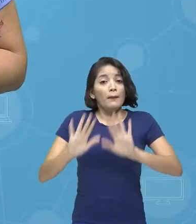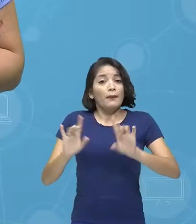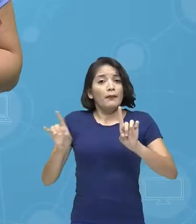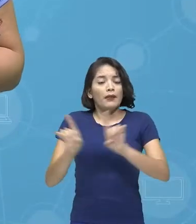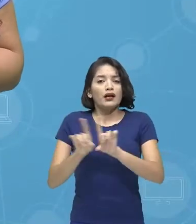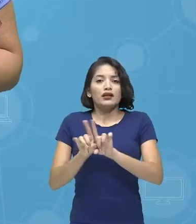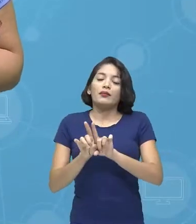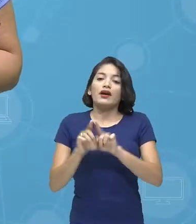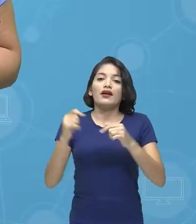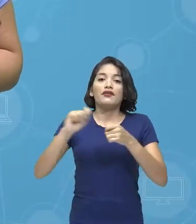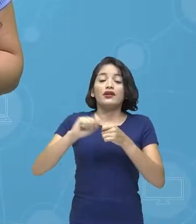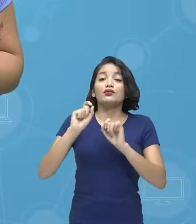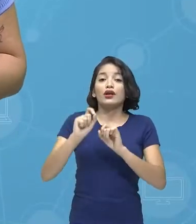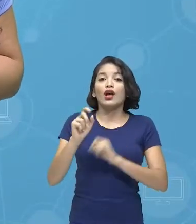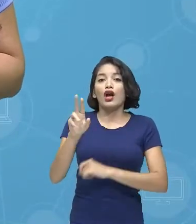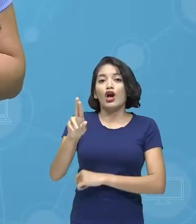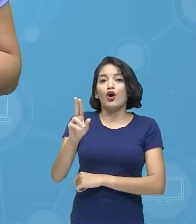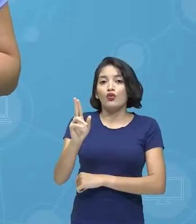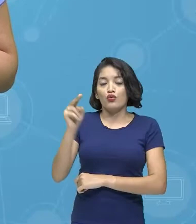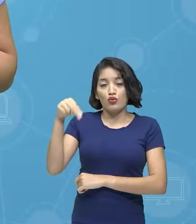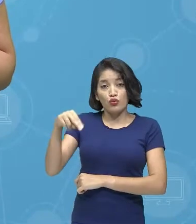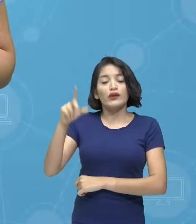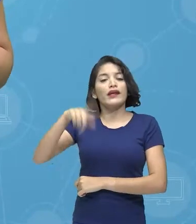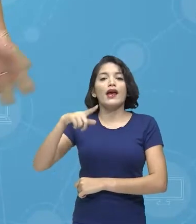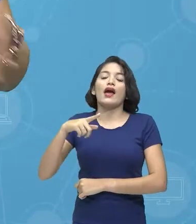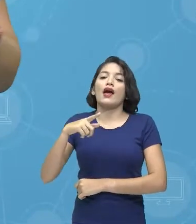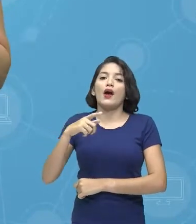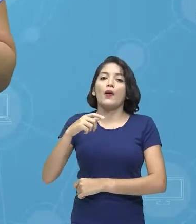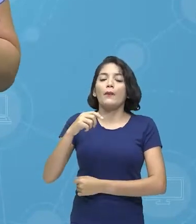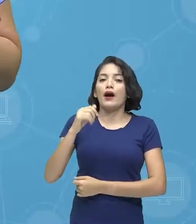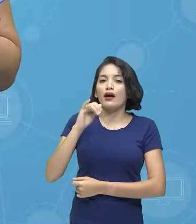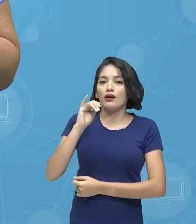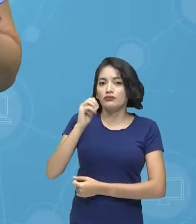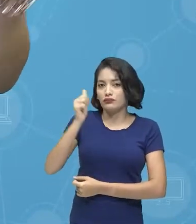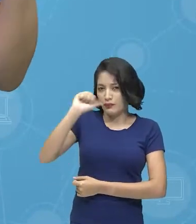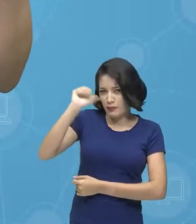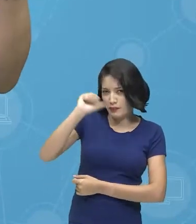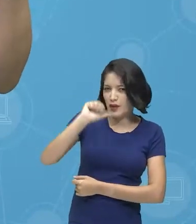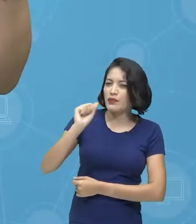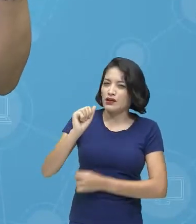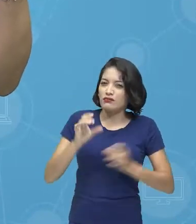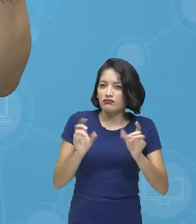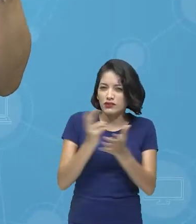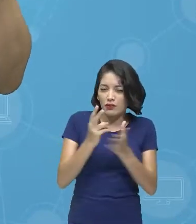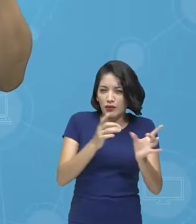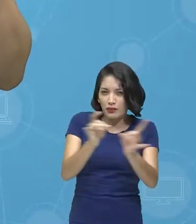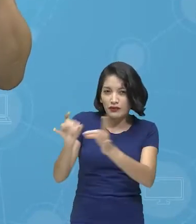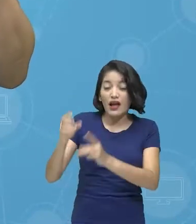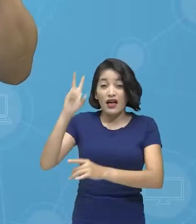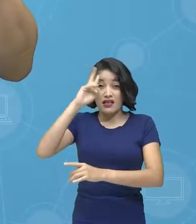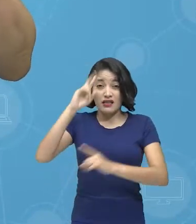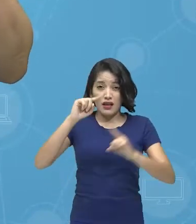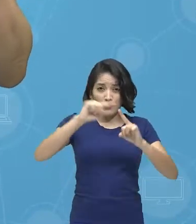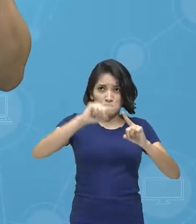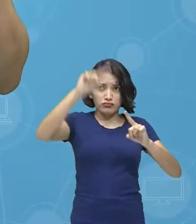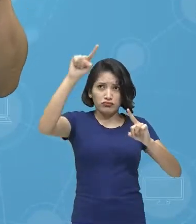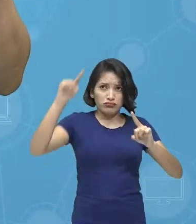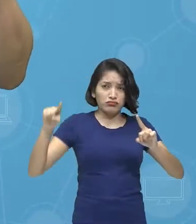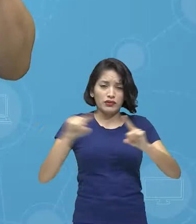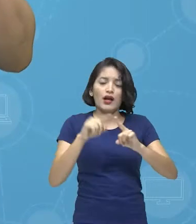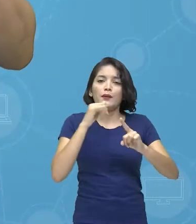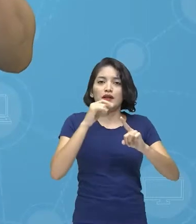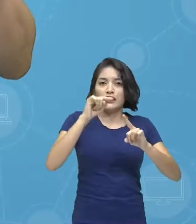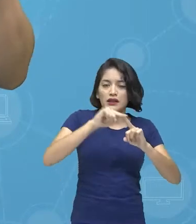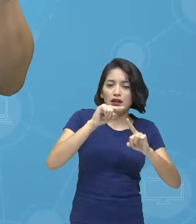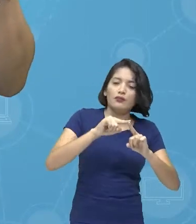rum, que era uma bebida extremamente comercializada. Então, o que aconteceu? Lembra daquele triângulo econômico? Então, eles faziam ali, né,